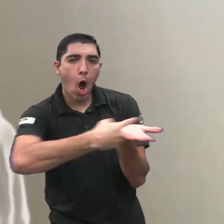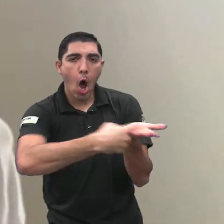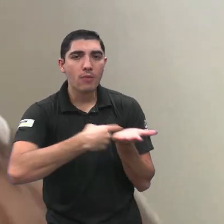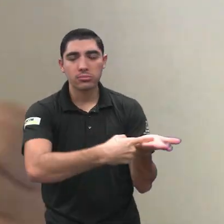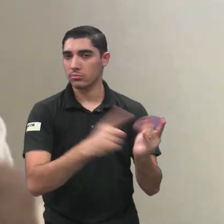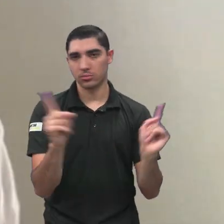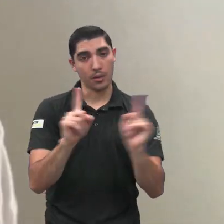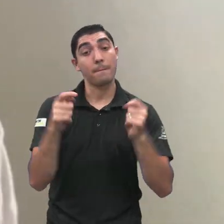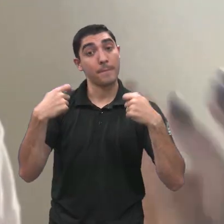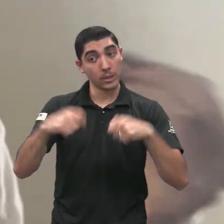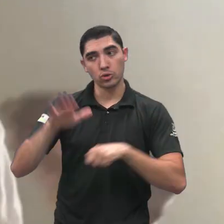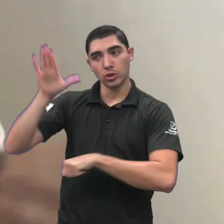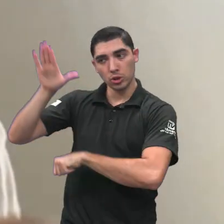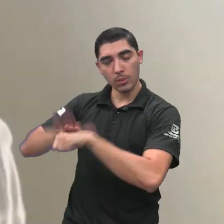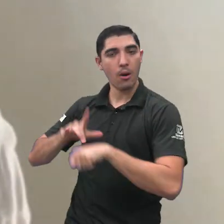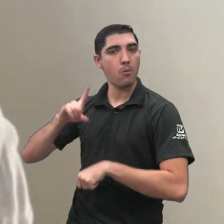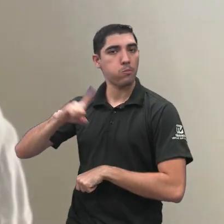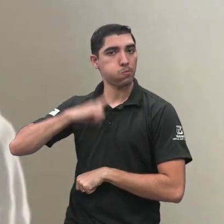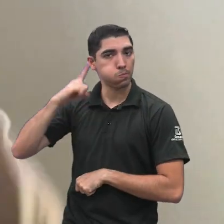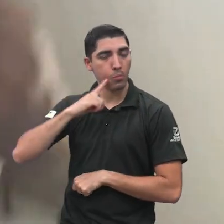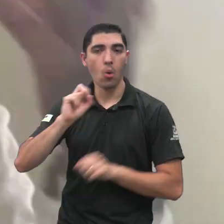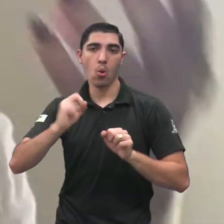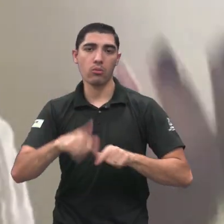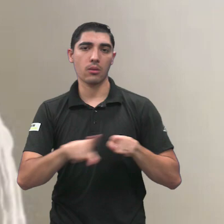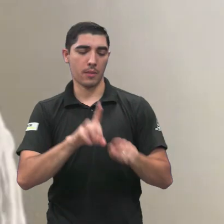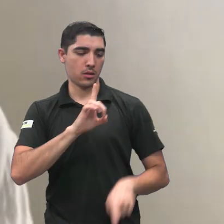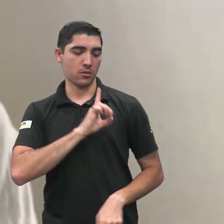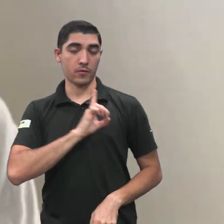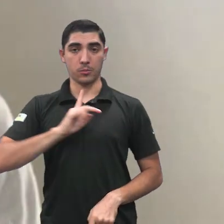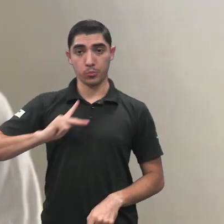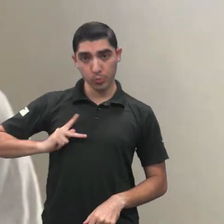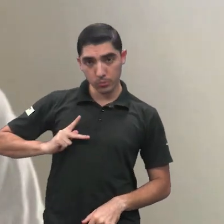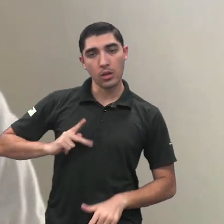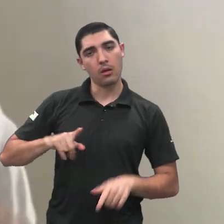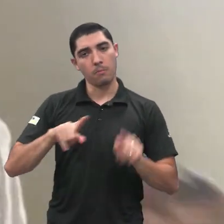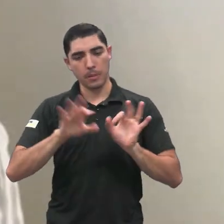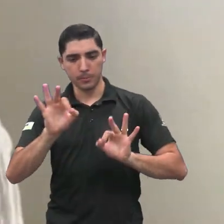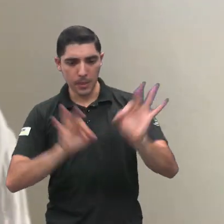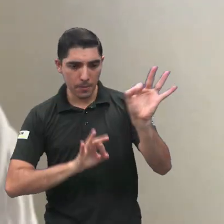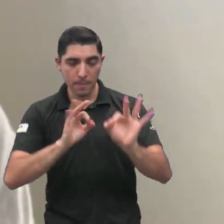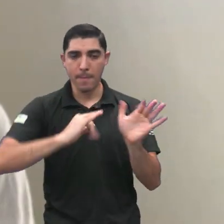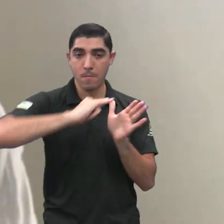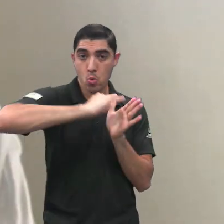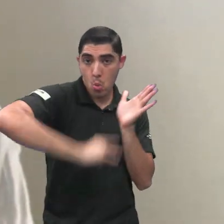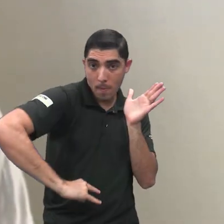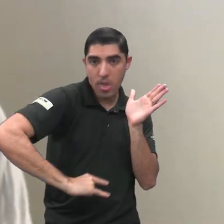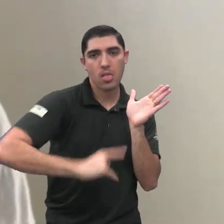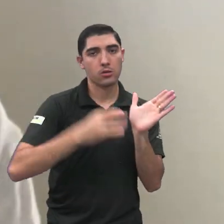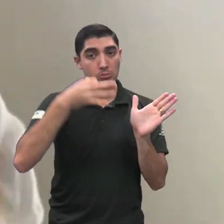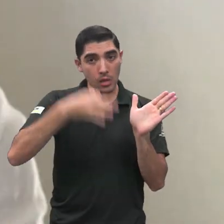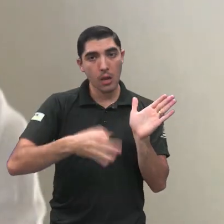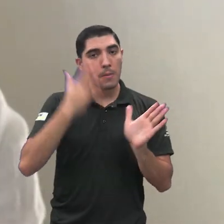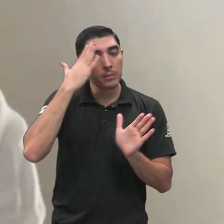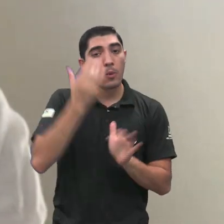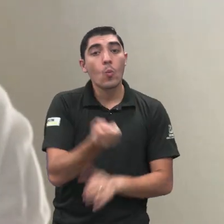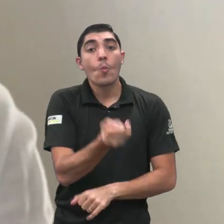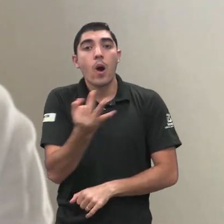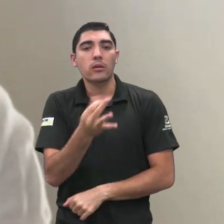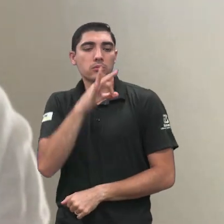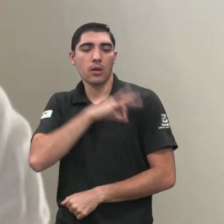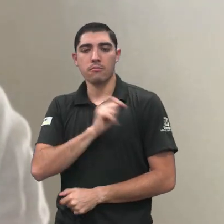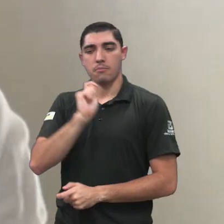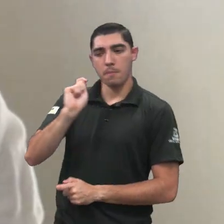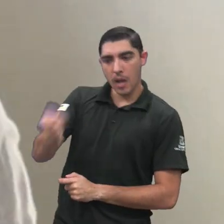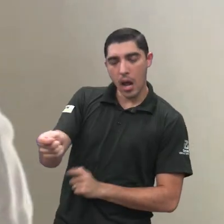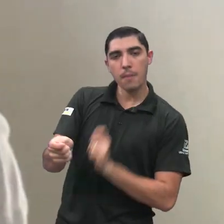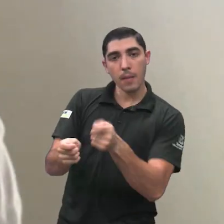por intermédio de um advogado ou pela Defensoria Pública, vai se fazer um plano ali que inclui o pagamento da pensão e isso vai ser